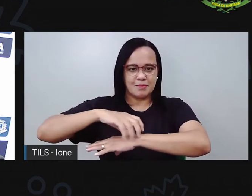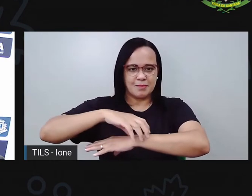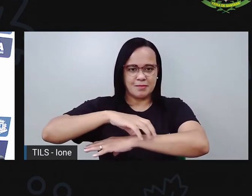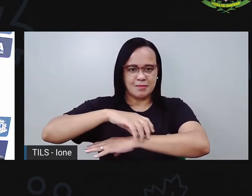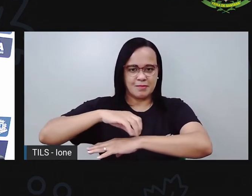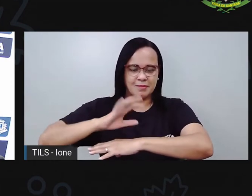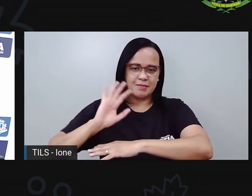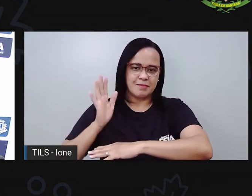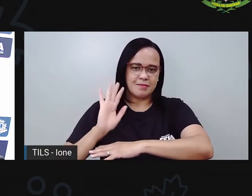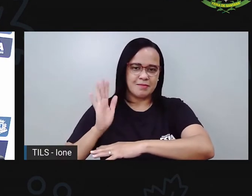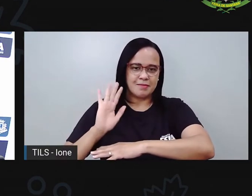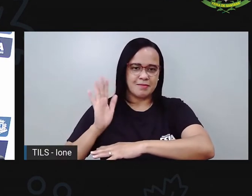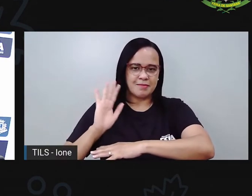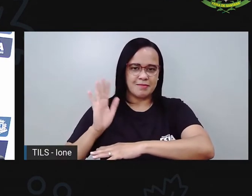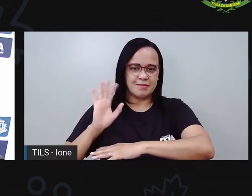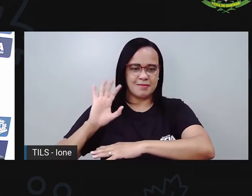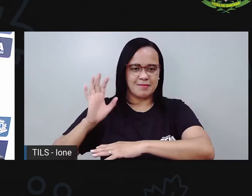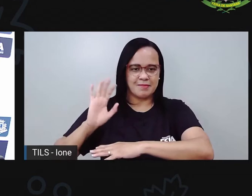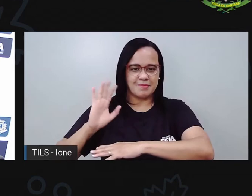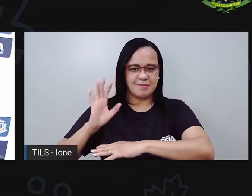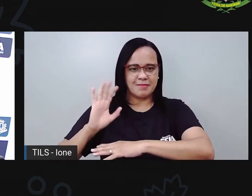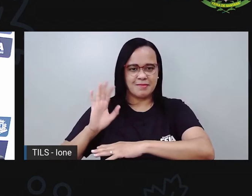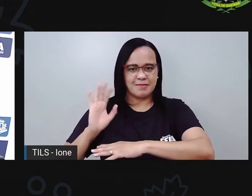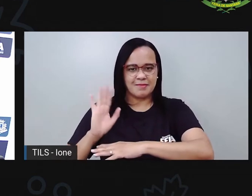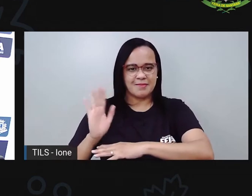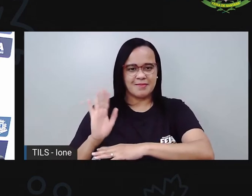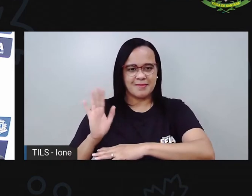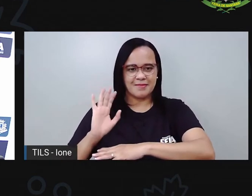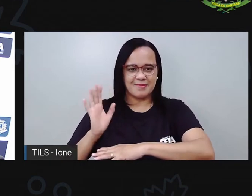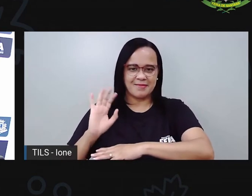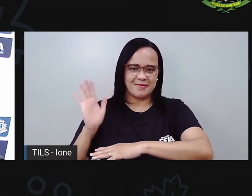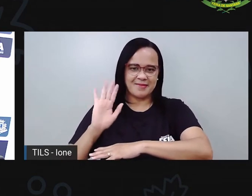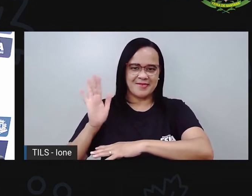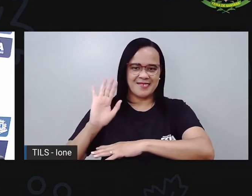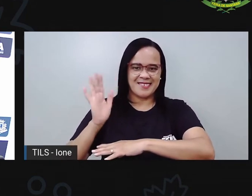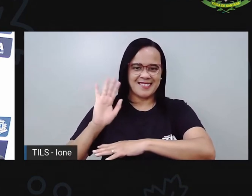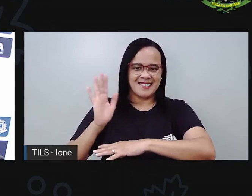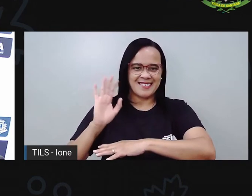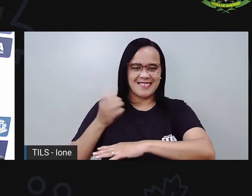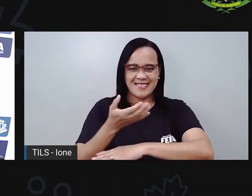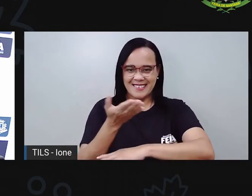e tchau tchau Dona Aranha da Tchau galerinha